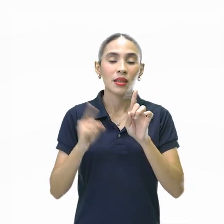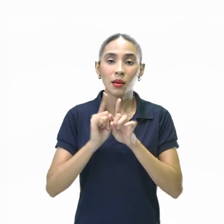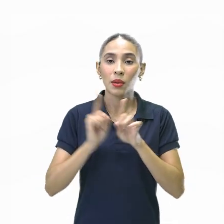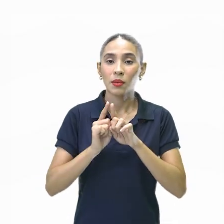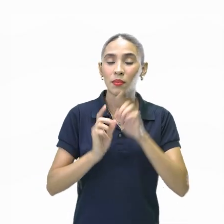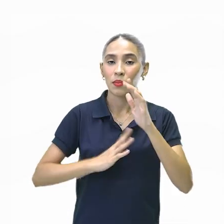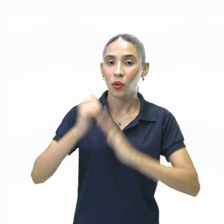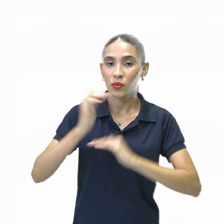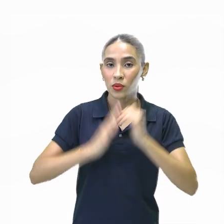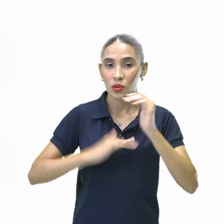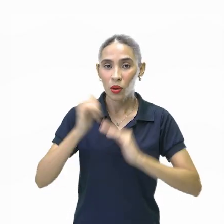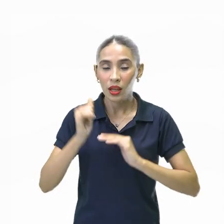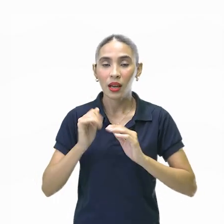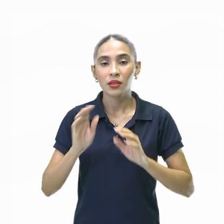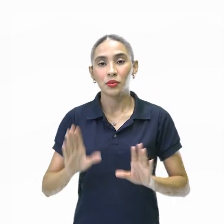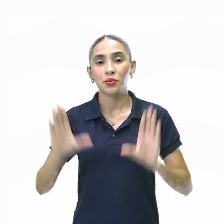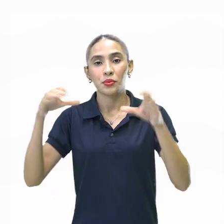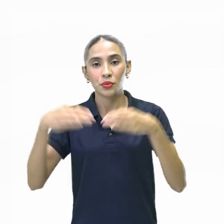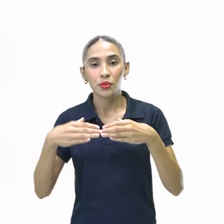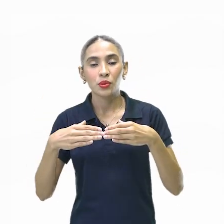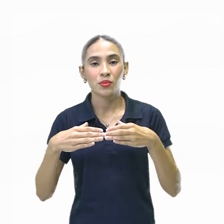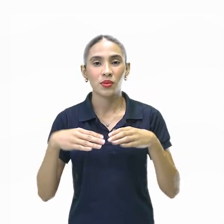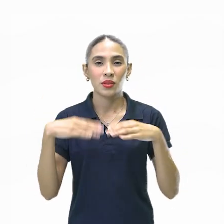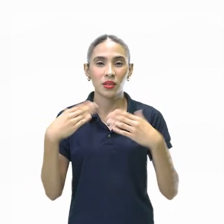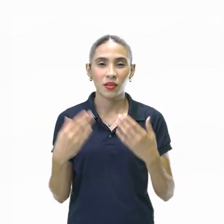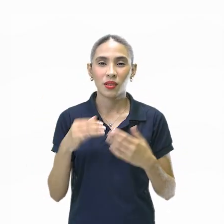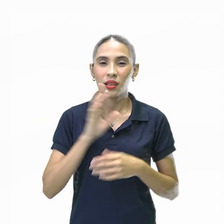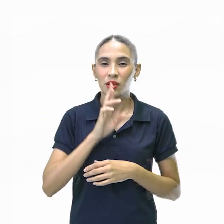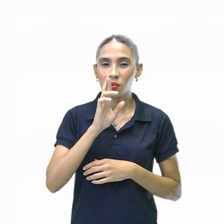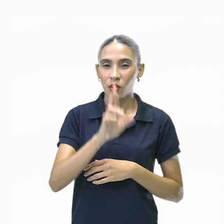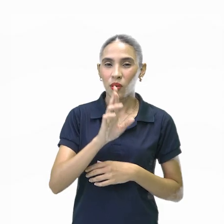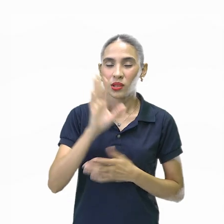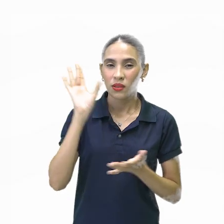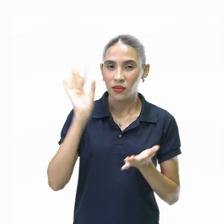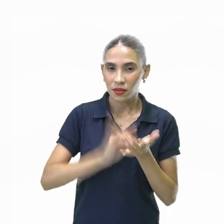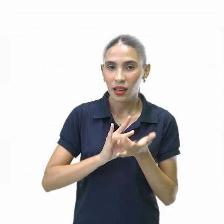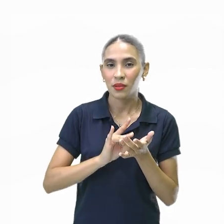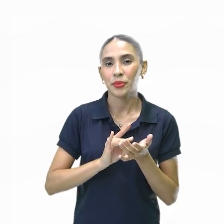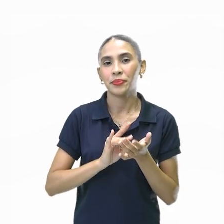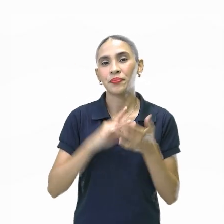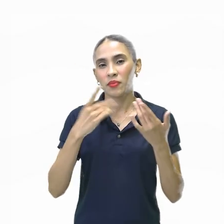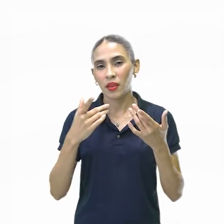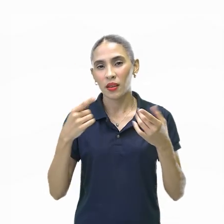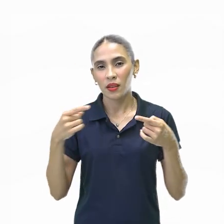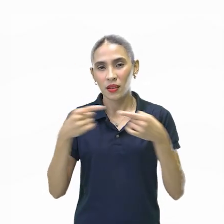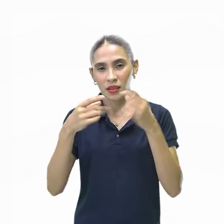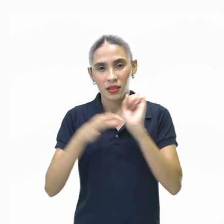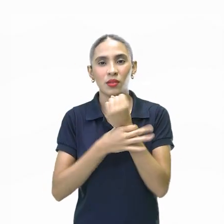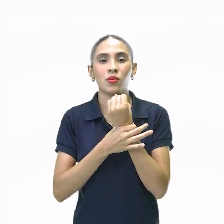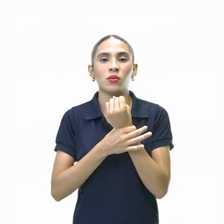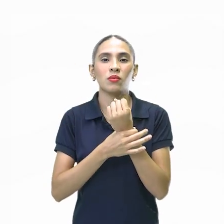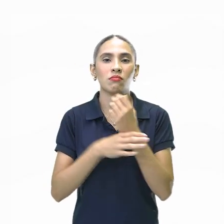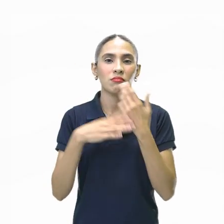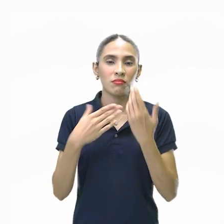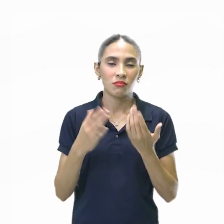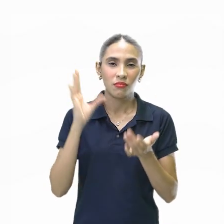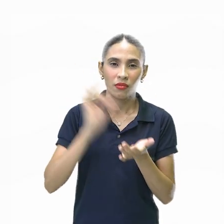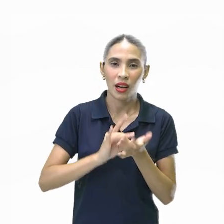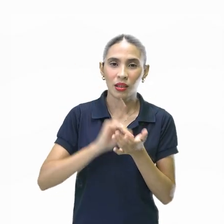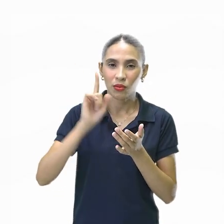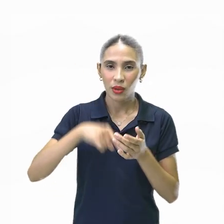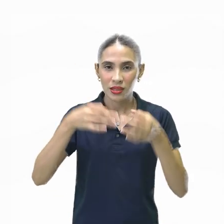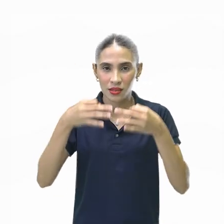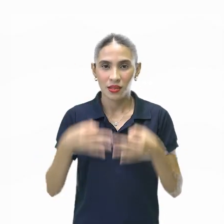atletas, pelos times. Será que esses resultados realmente são fidedignos? Será que eles realmente são